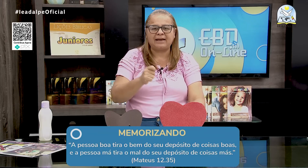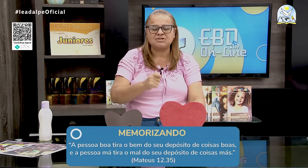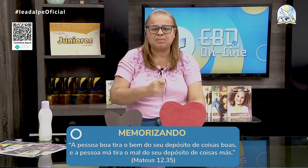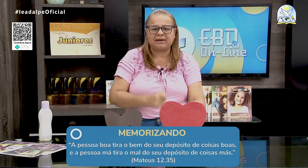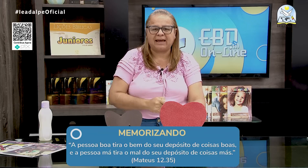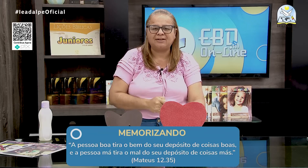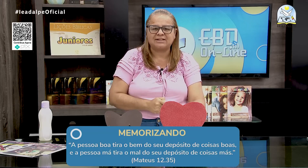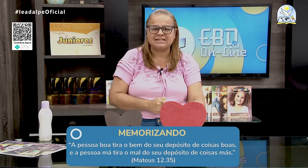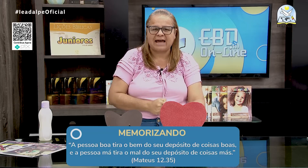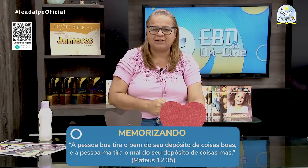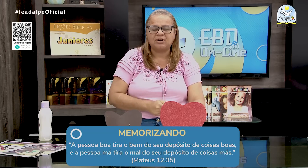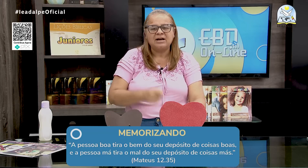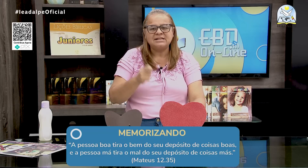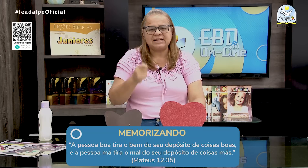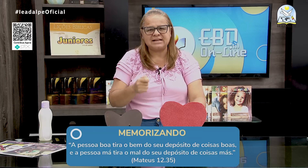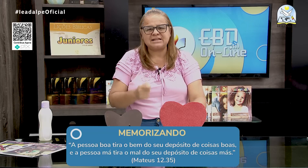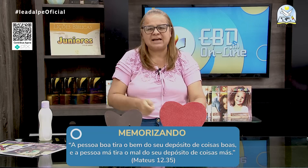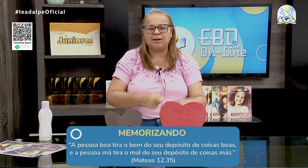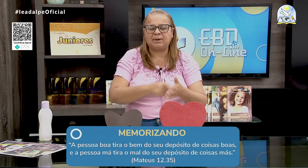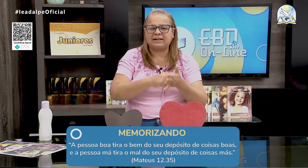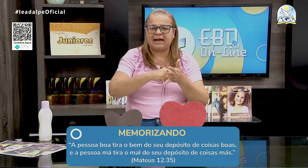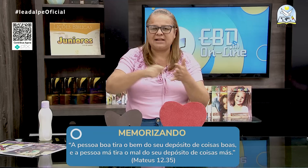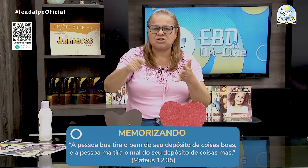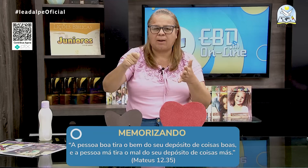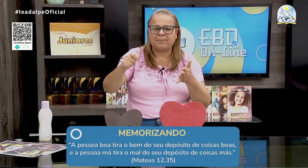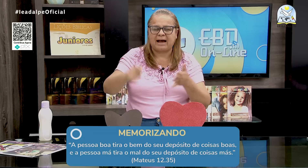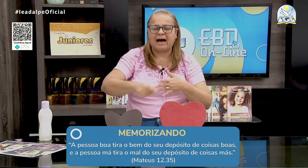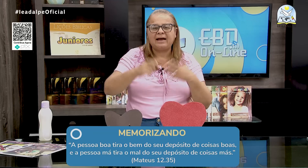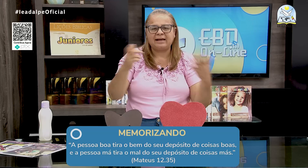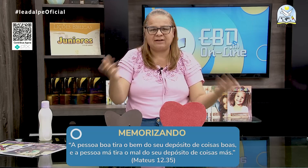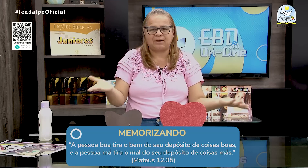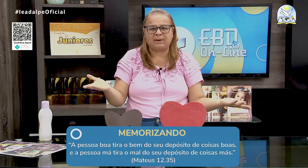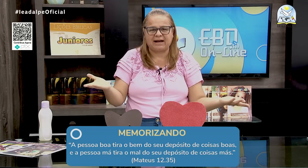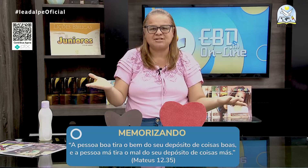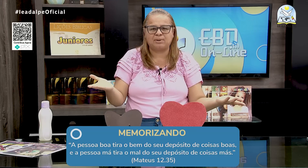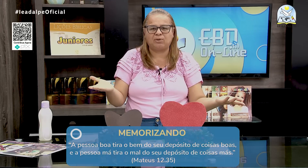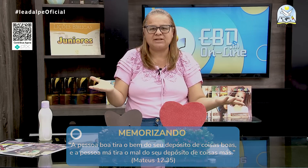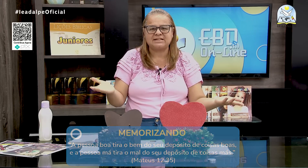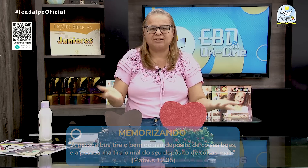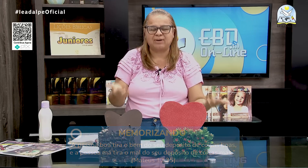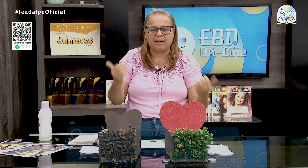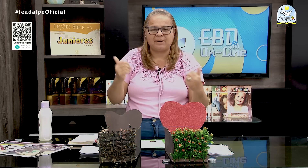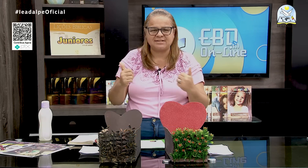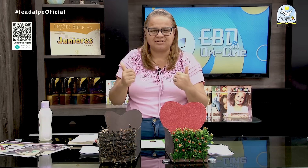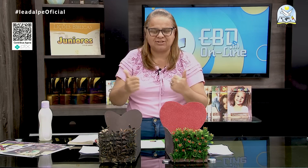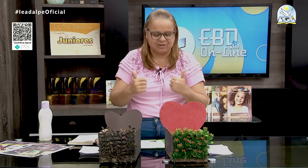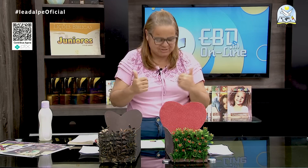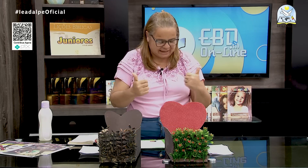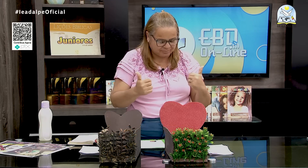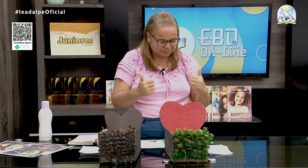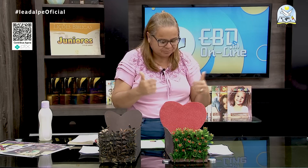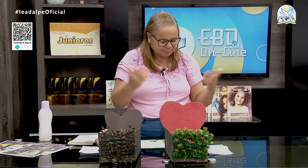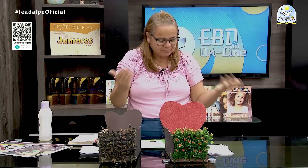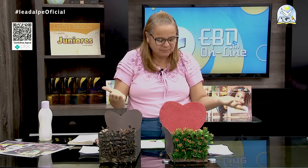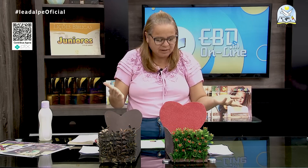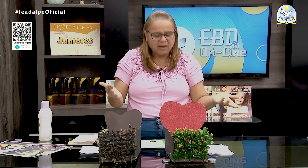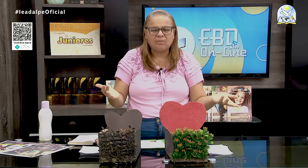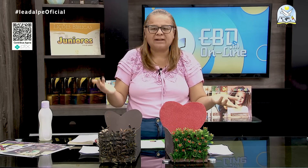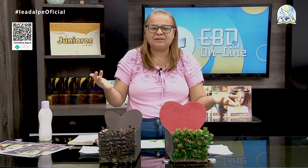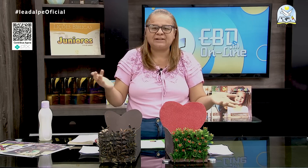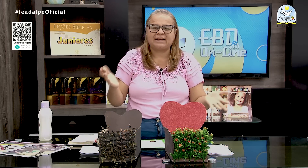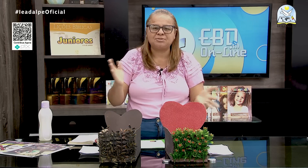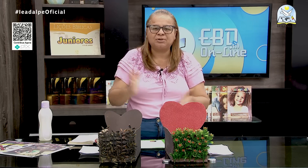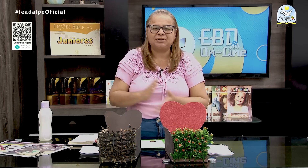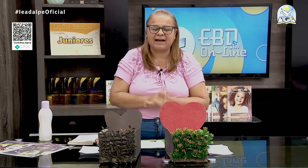trabalha aí com os pequenos Tá certo se necessário mandar eles copiar e levar para casa memorizado é benção de Deus tá